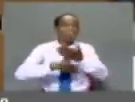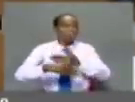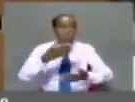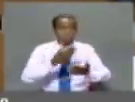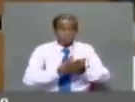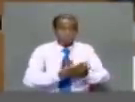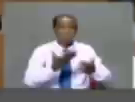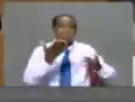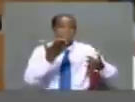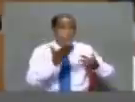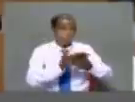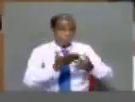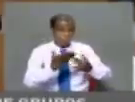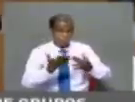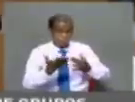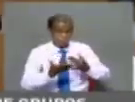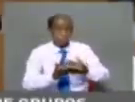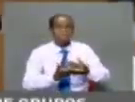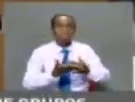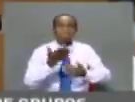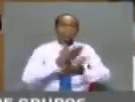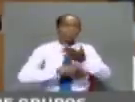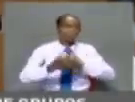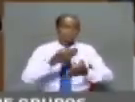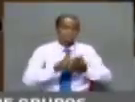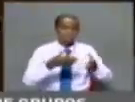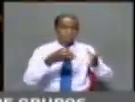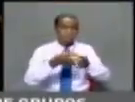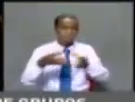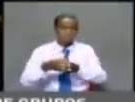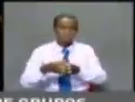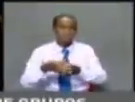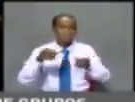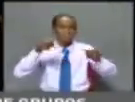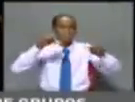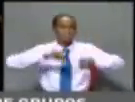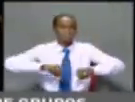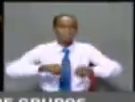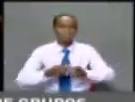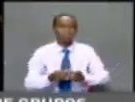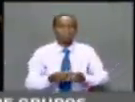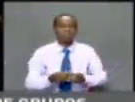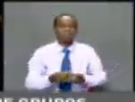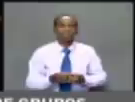processo e todas as condições de execução do projeto. E o